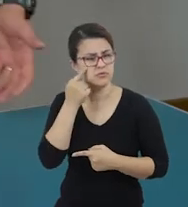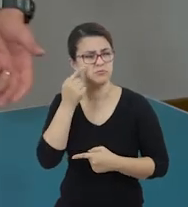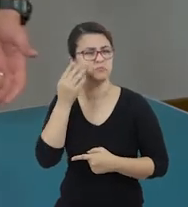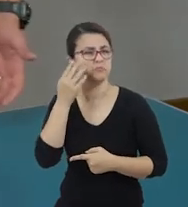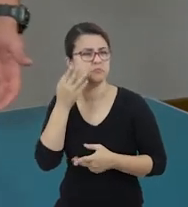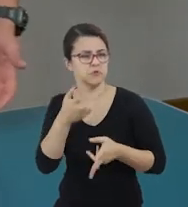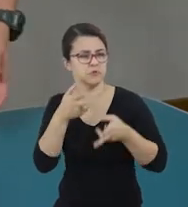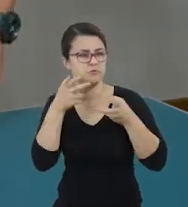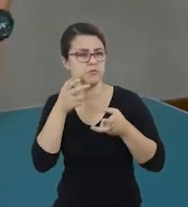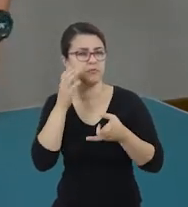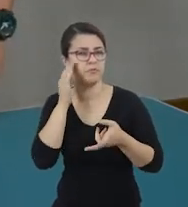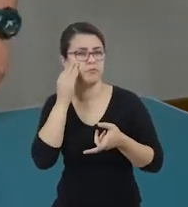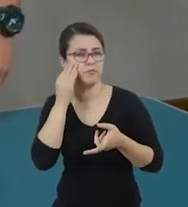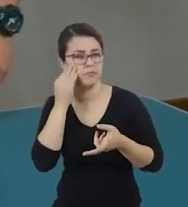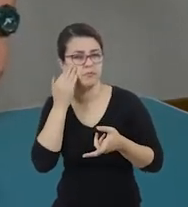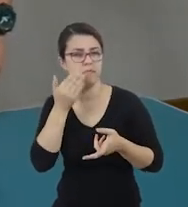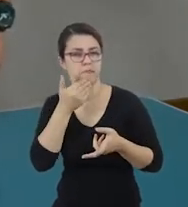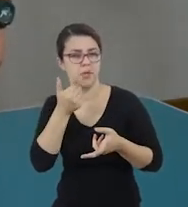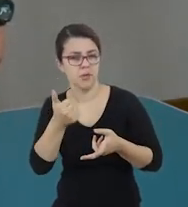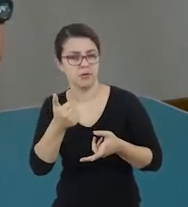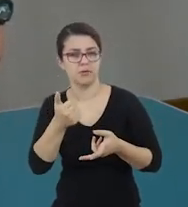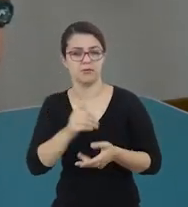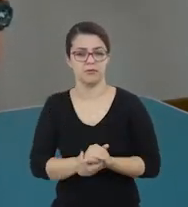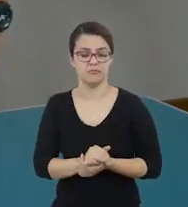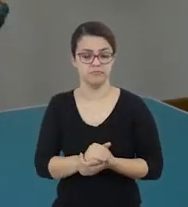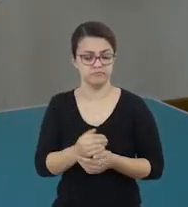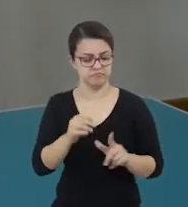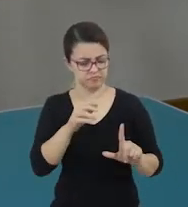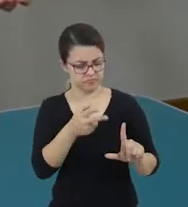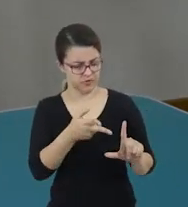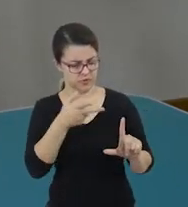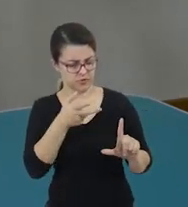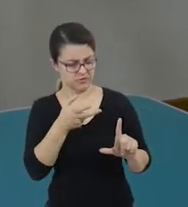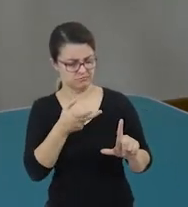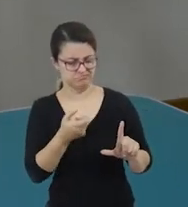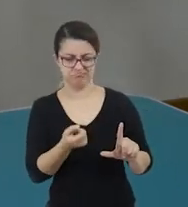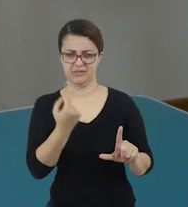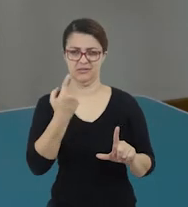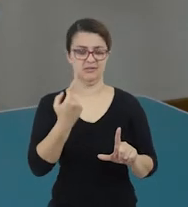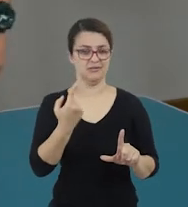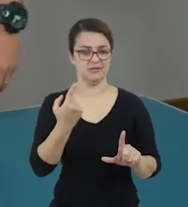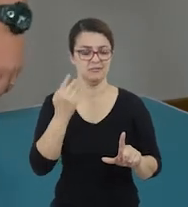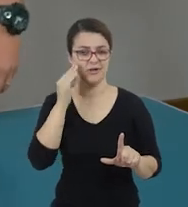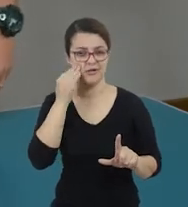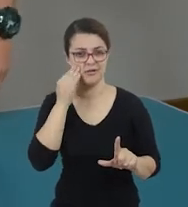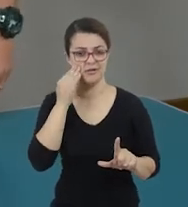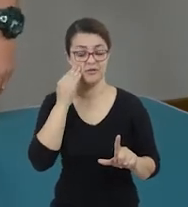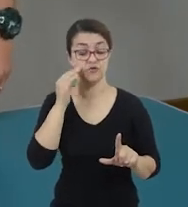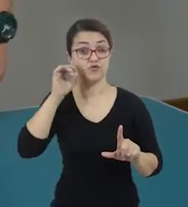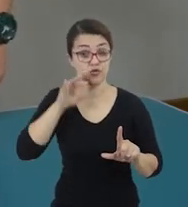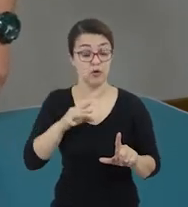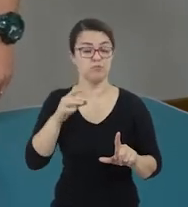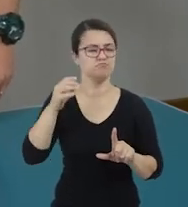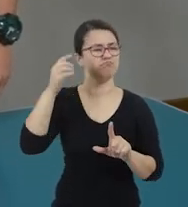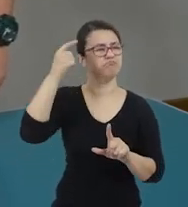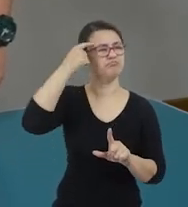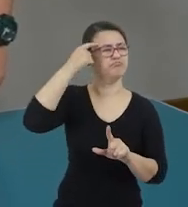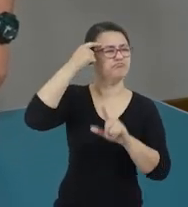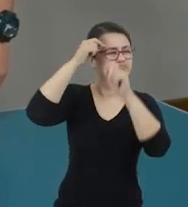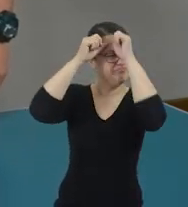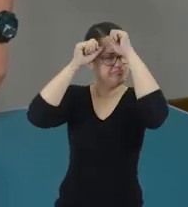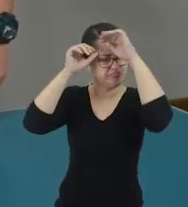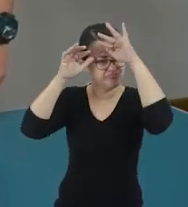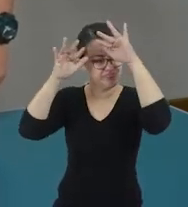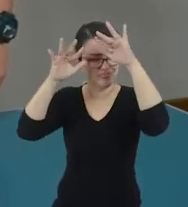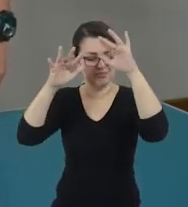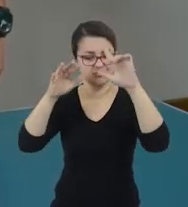entender um pouquinho melhor a explicação. Quando eu olho aqui, às vezes fica um pouco estranho para conseguir entender. Então é só você imaginar